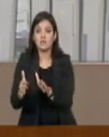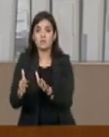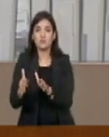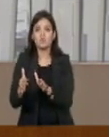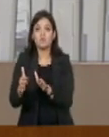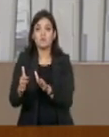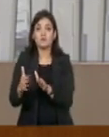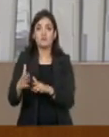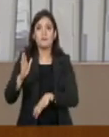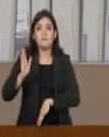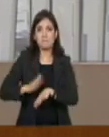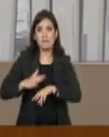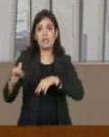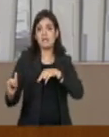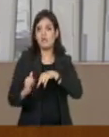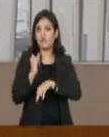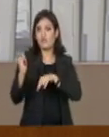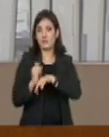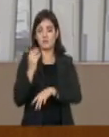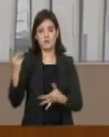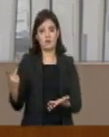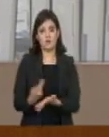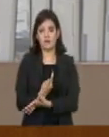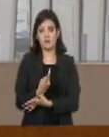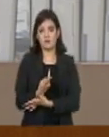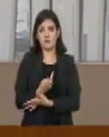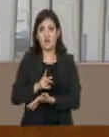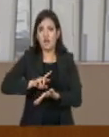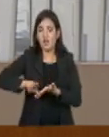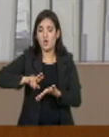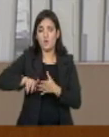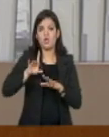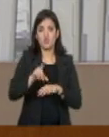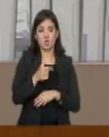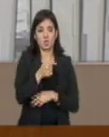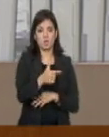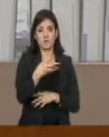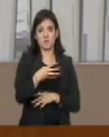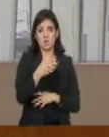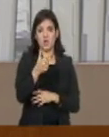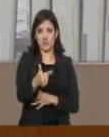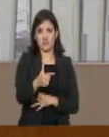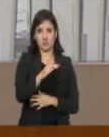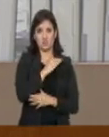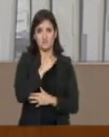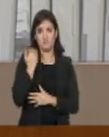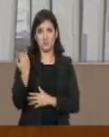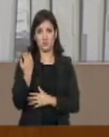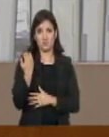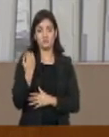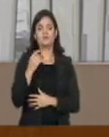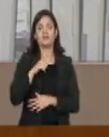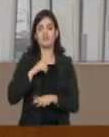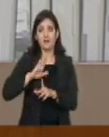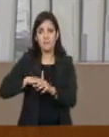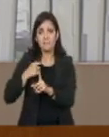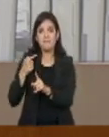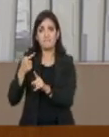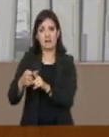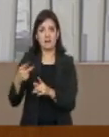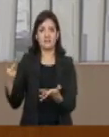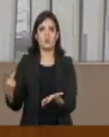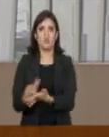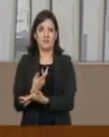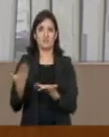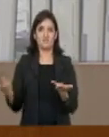segue crescendo para além dos 242 mortos atingidos pelo fogo na madrugada